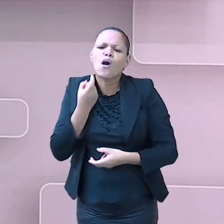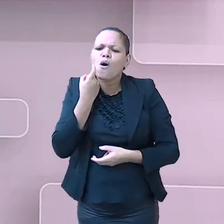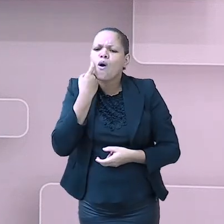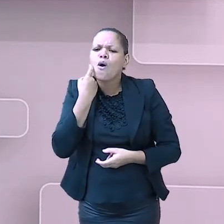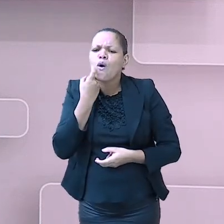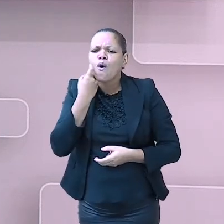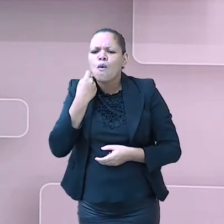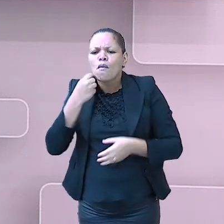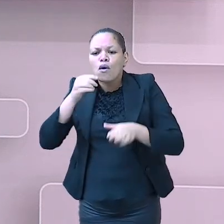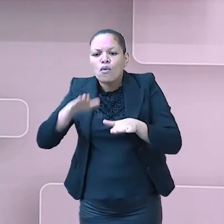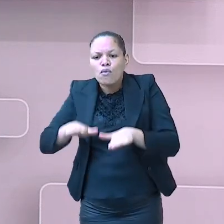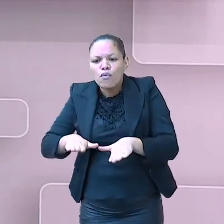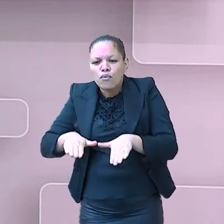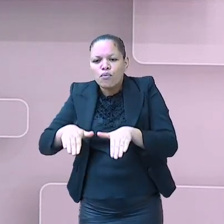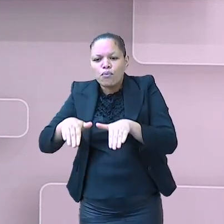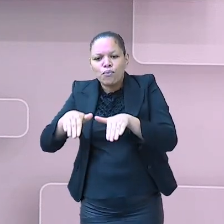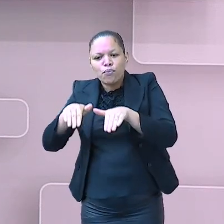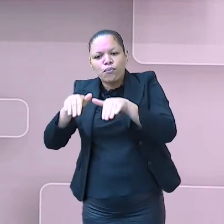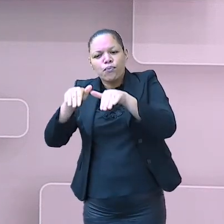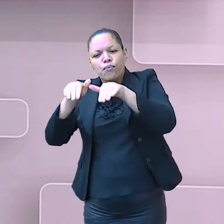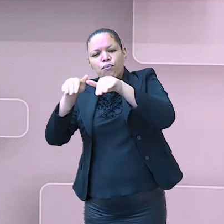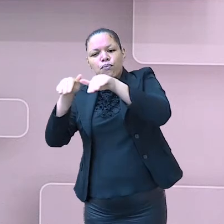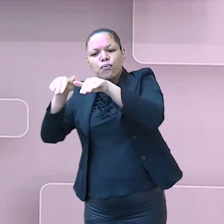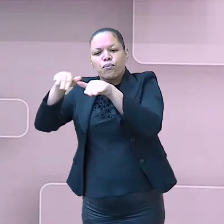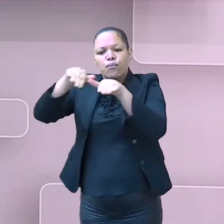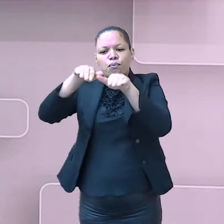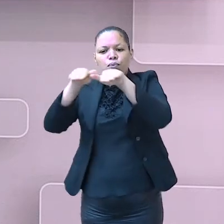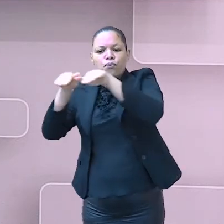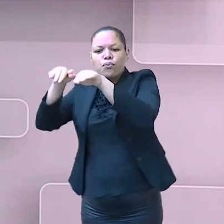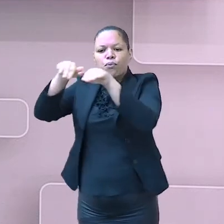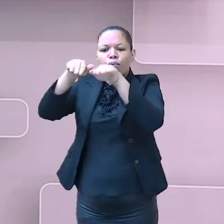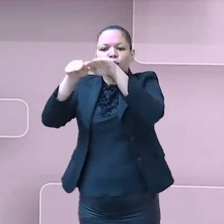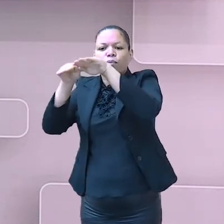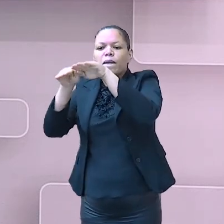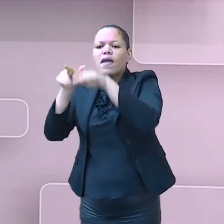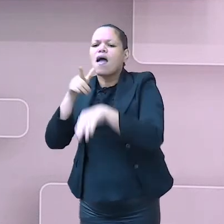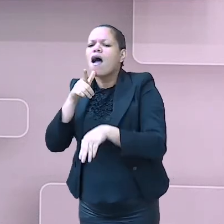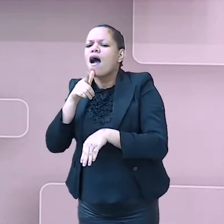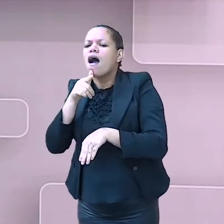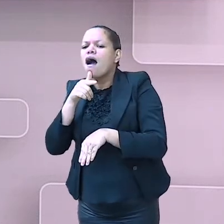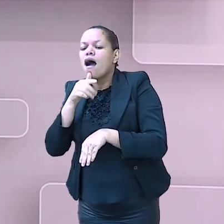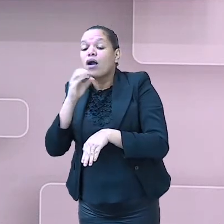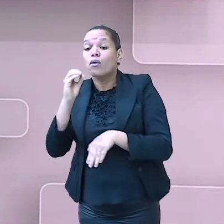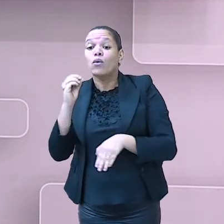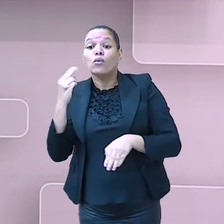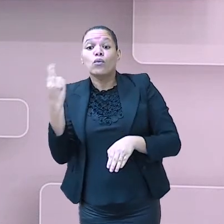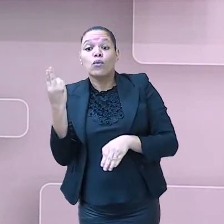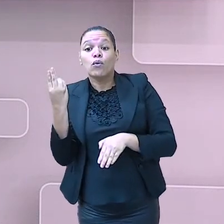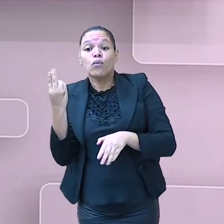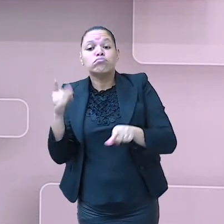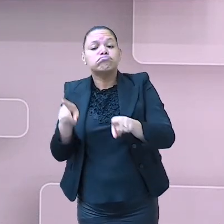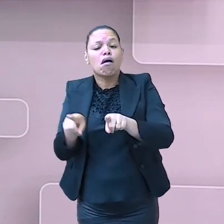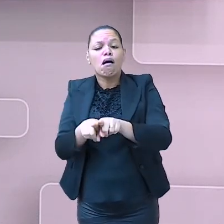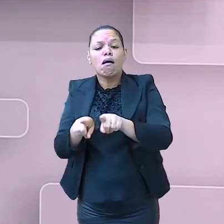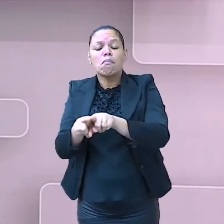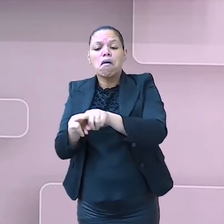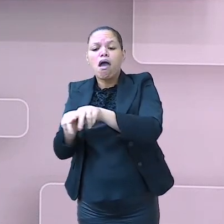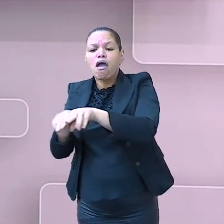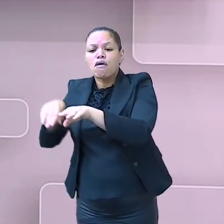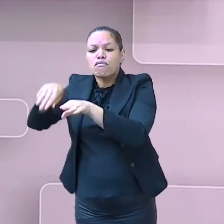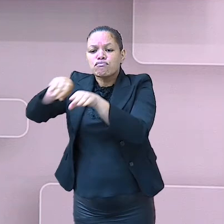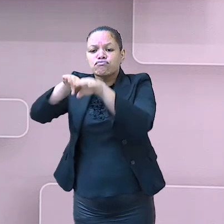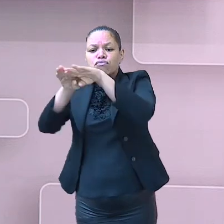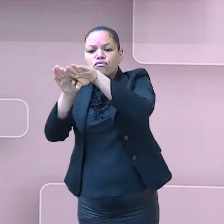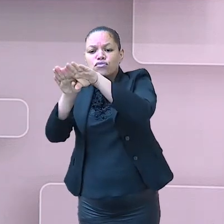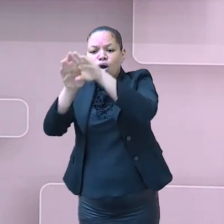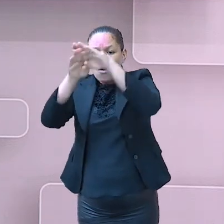água, ou com a pressão da água, ele ir lá para as profundezas, para as partes mais profundas